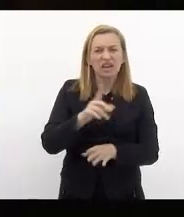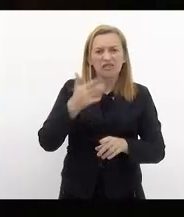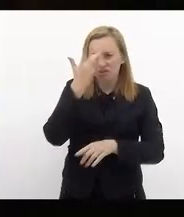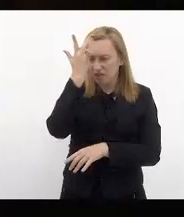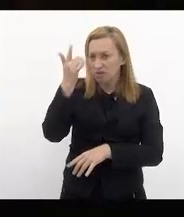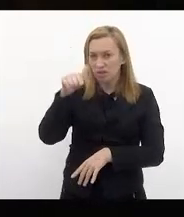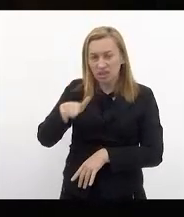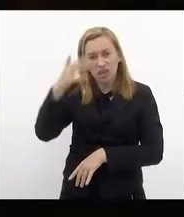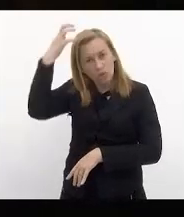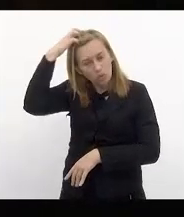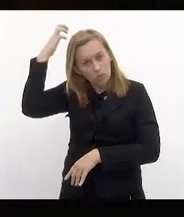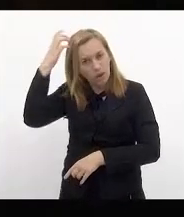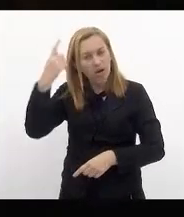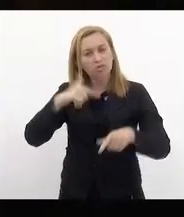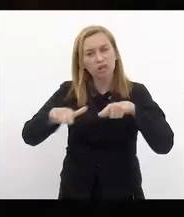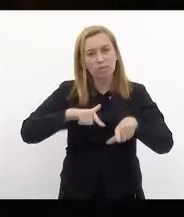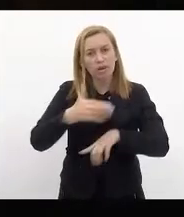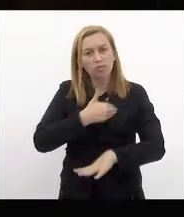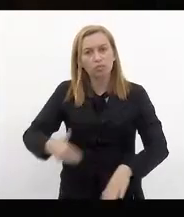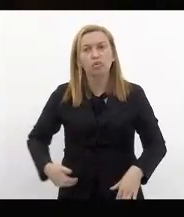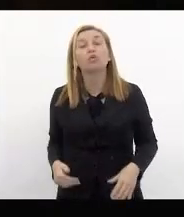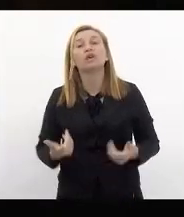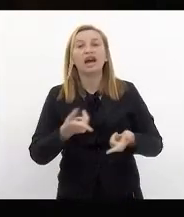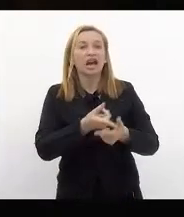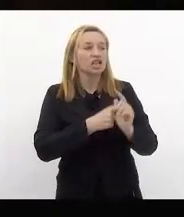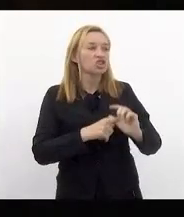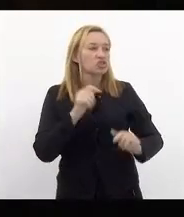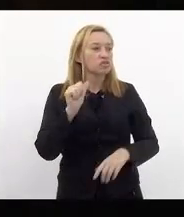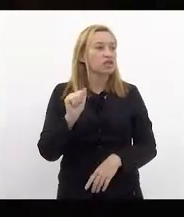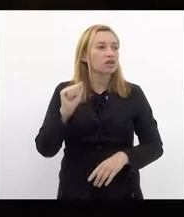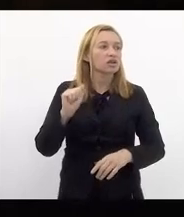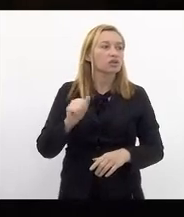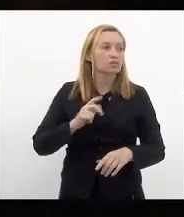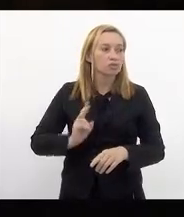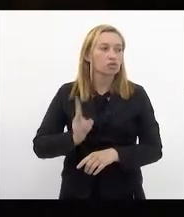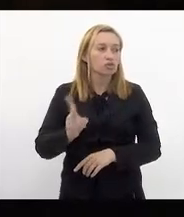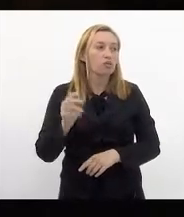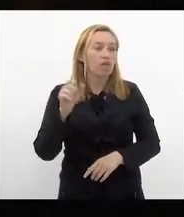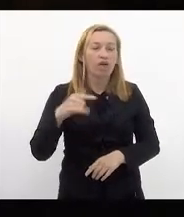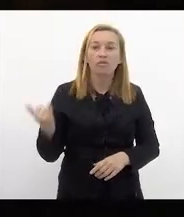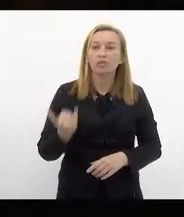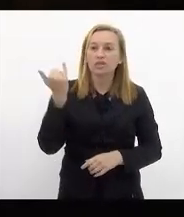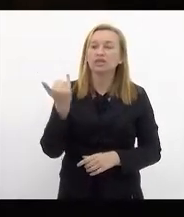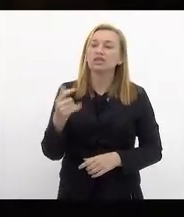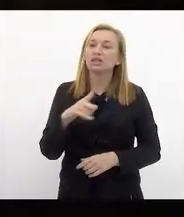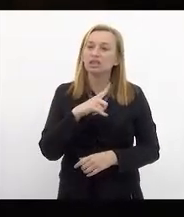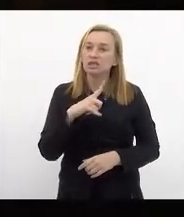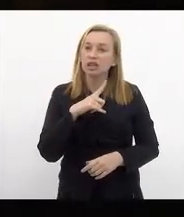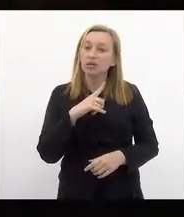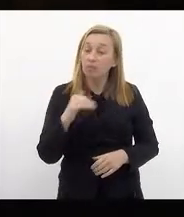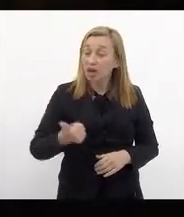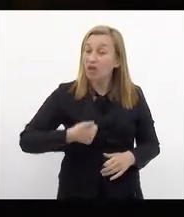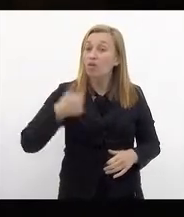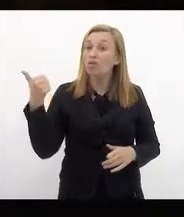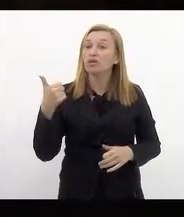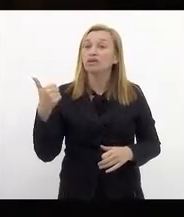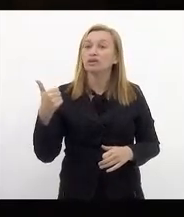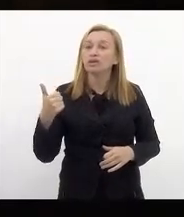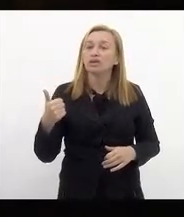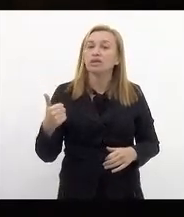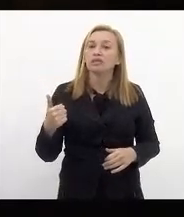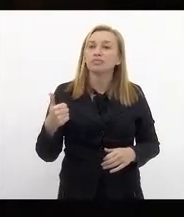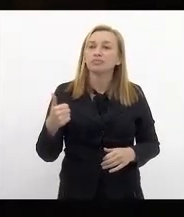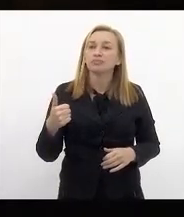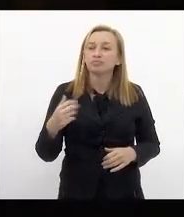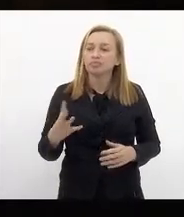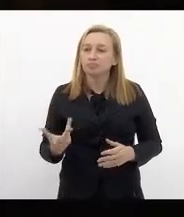precarizar o serviço público. A dívida ativa, é importante que a gente tenha uma melhora na eficiência